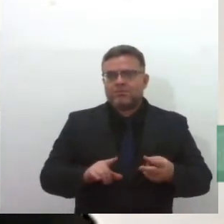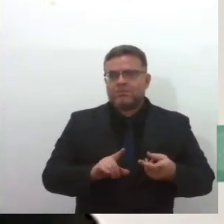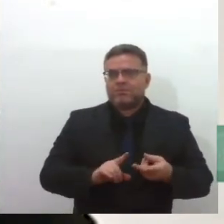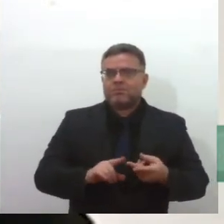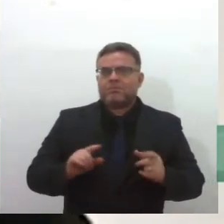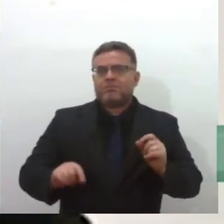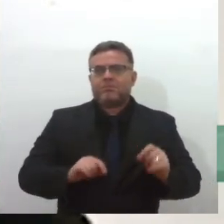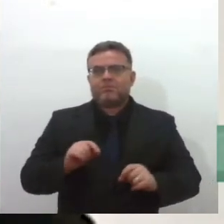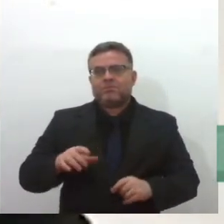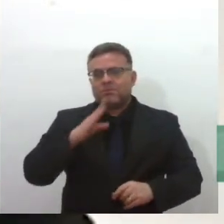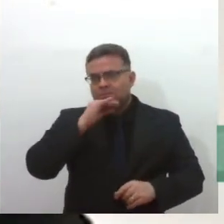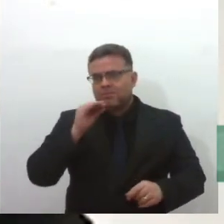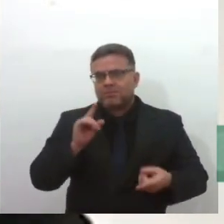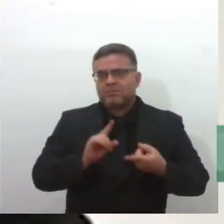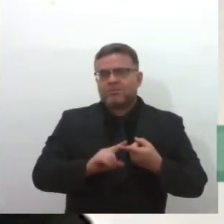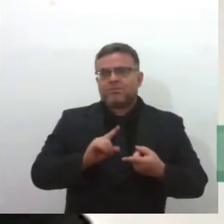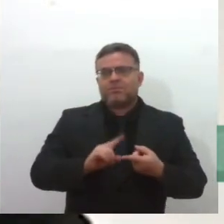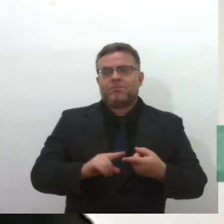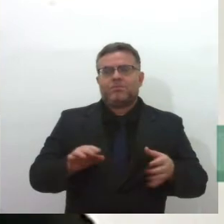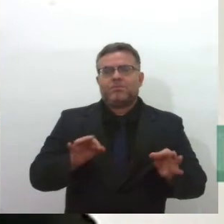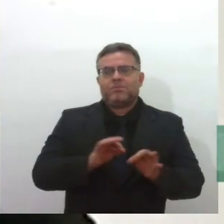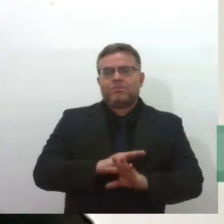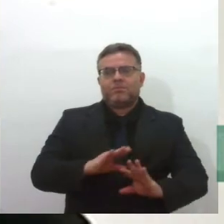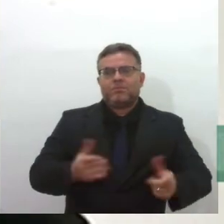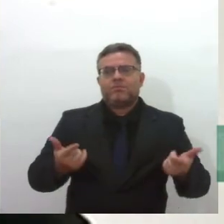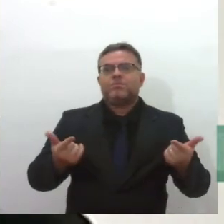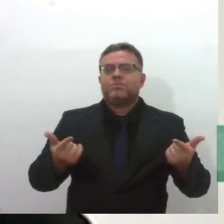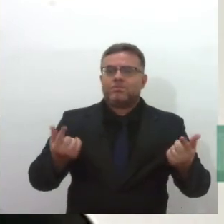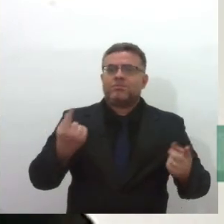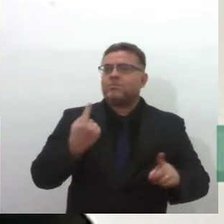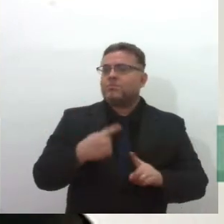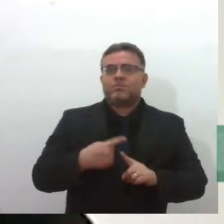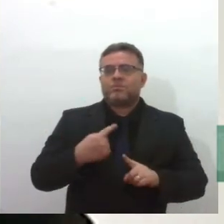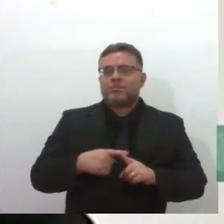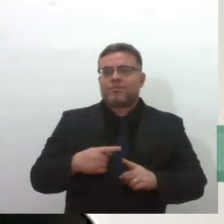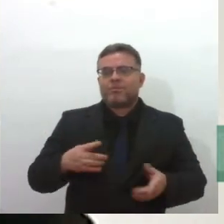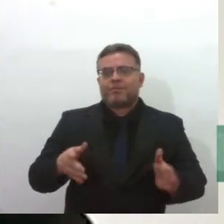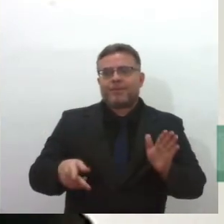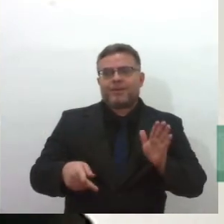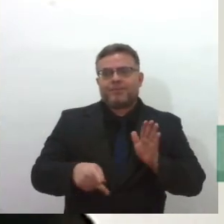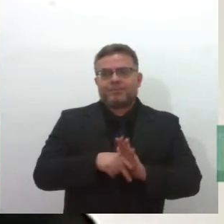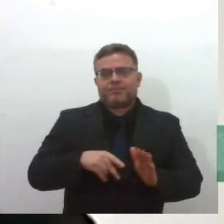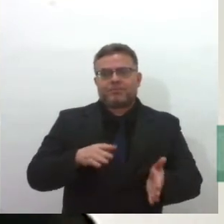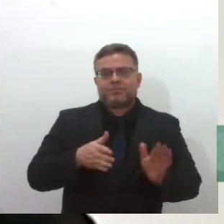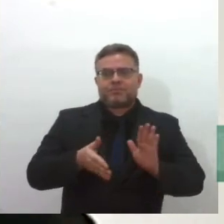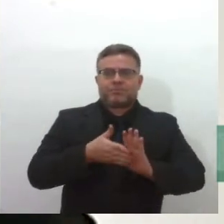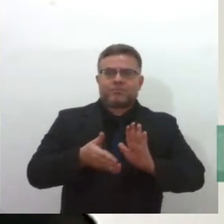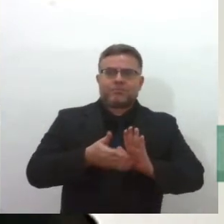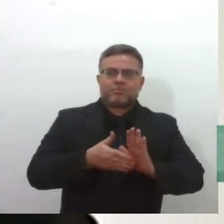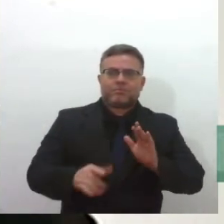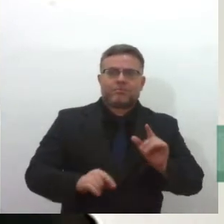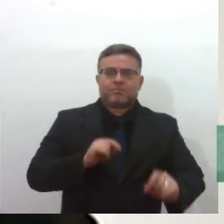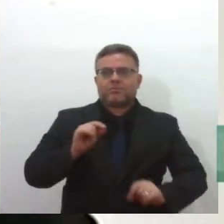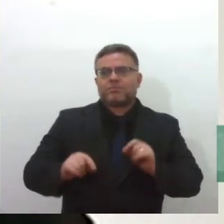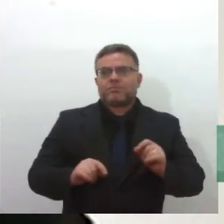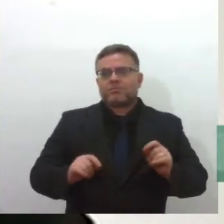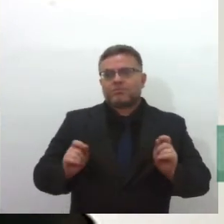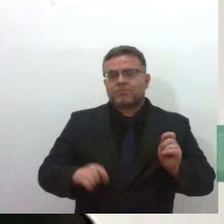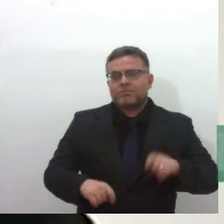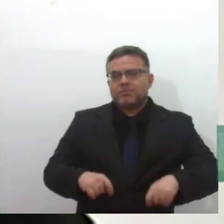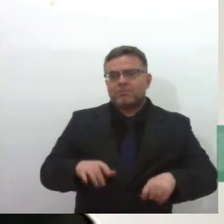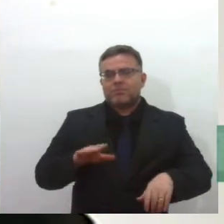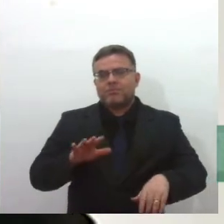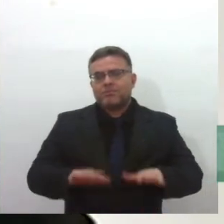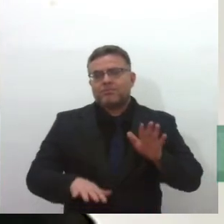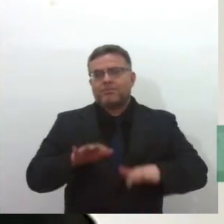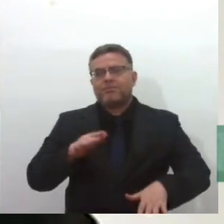e do adolescente. Inclusive porque, quando feita a proposta dos crimes hediondos, esses crimes talvez não tivessem